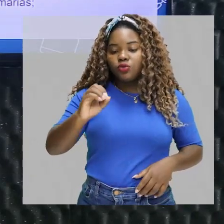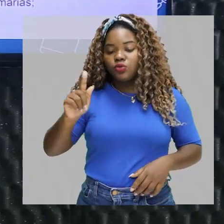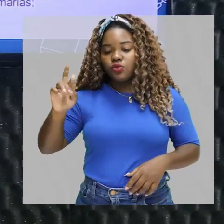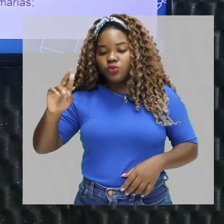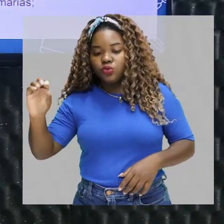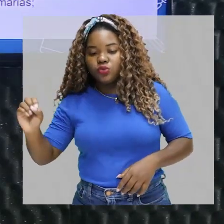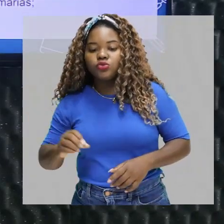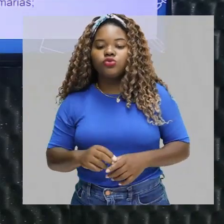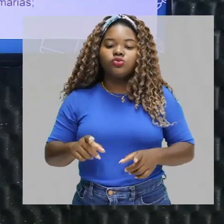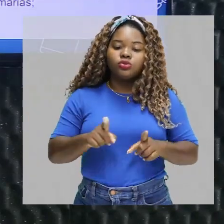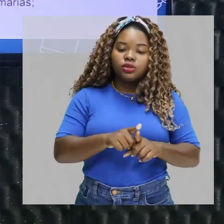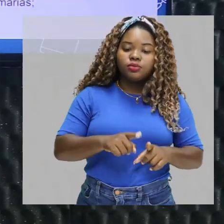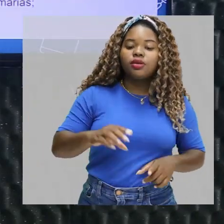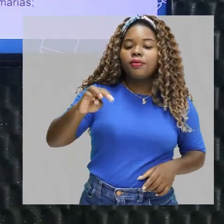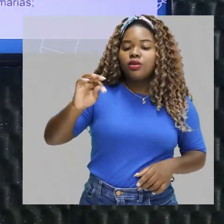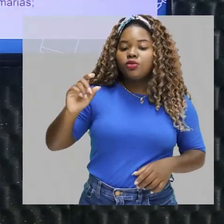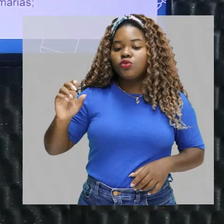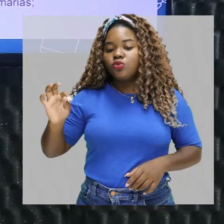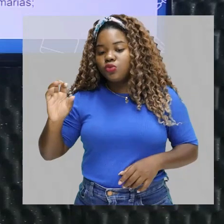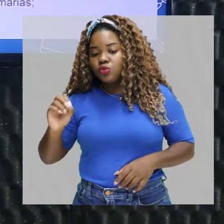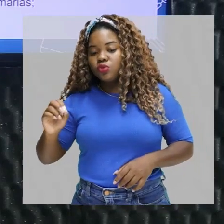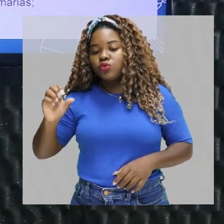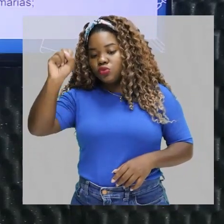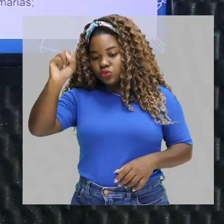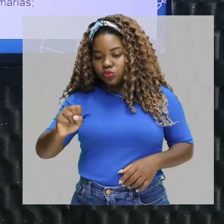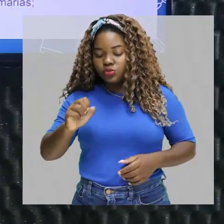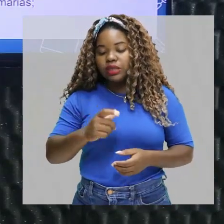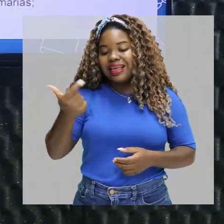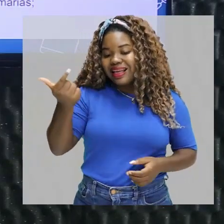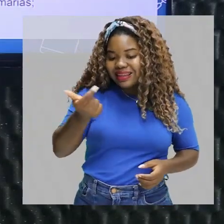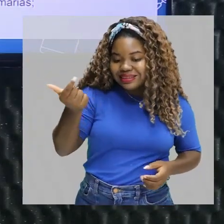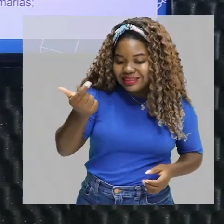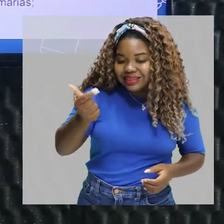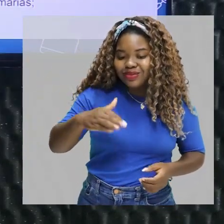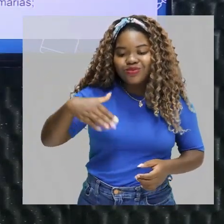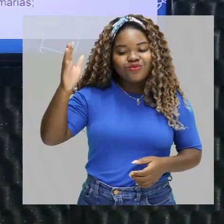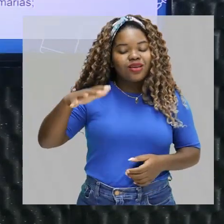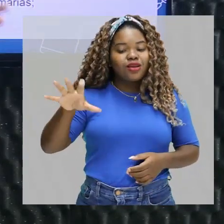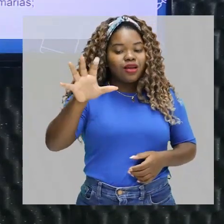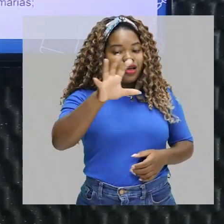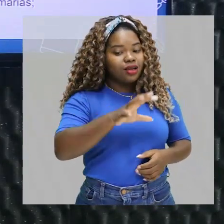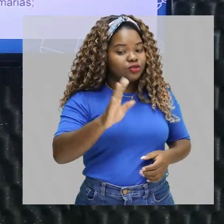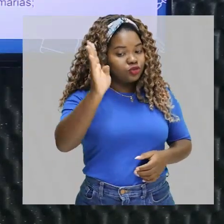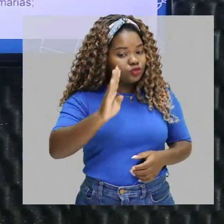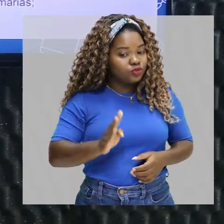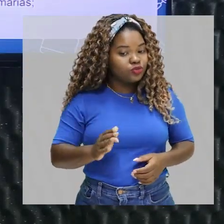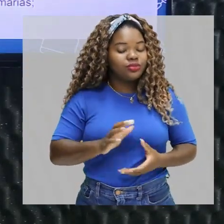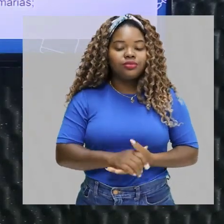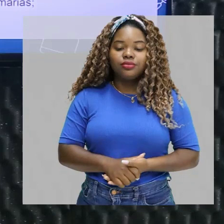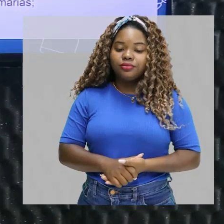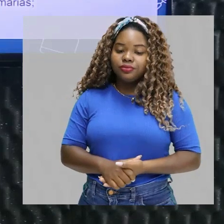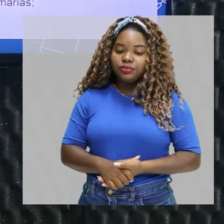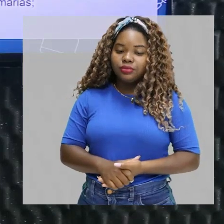e o Mato Grosso do Sul com a sua capital do Campo Grande tá é a segunda maior região do Brasil em extensão territorial só perdendo para a região norte